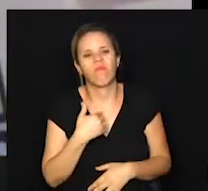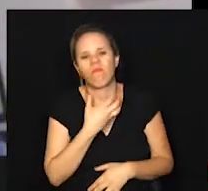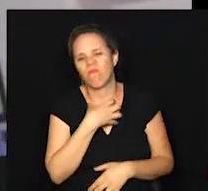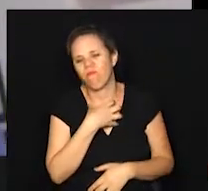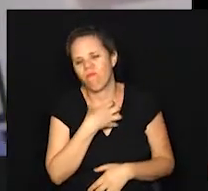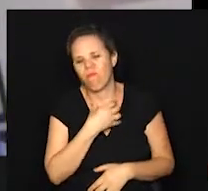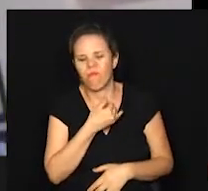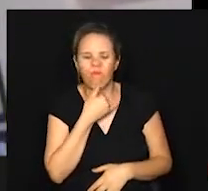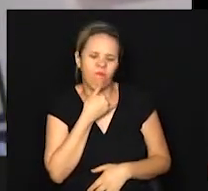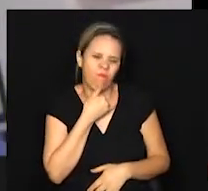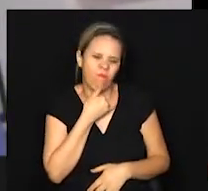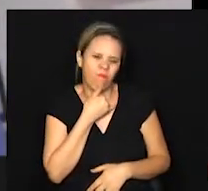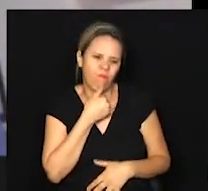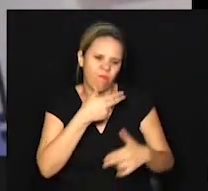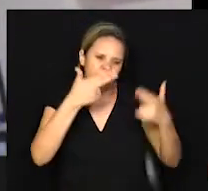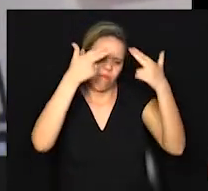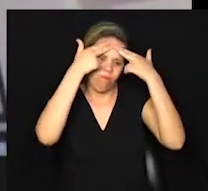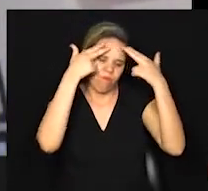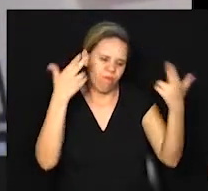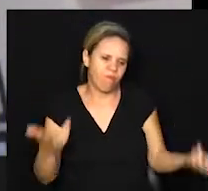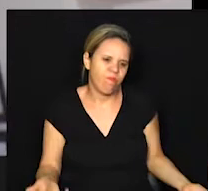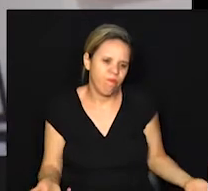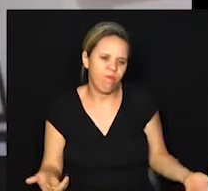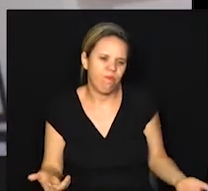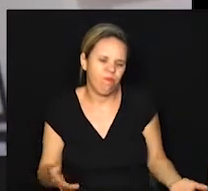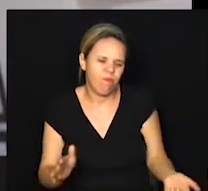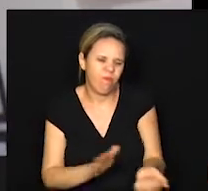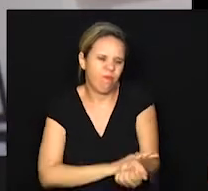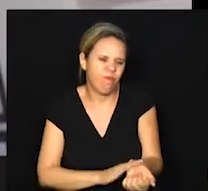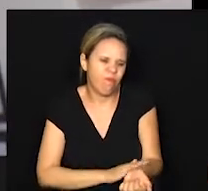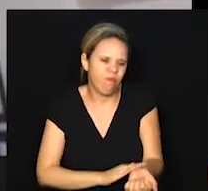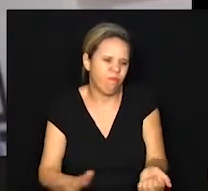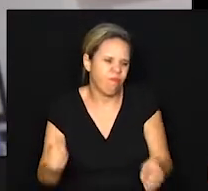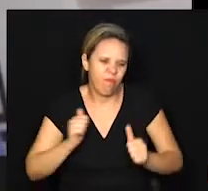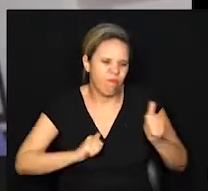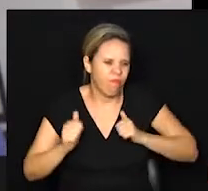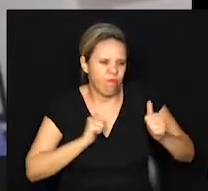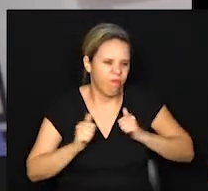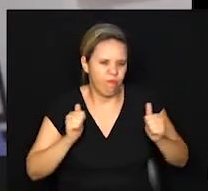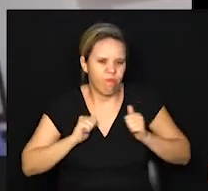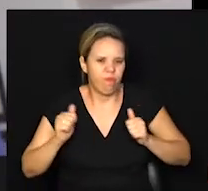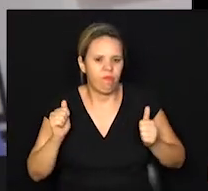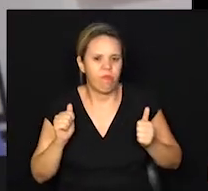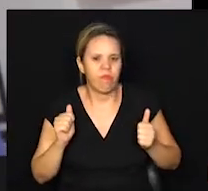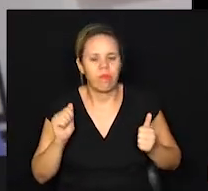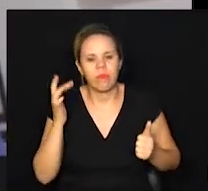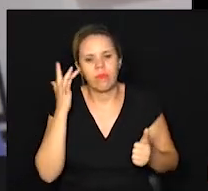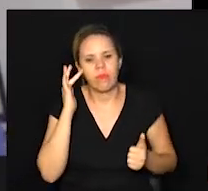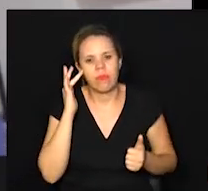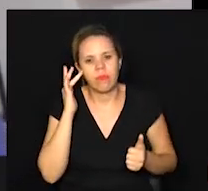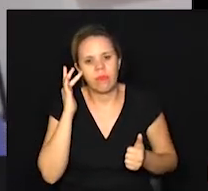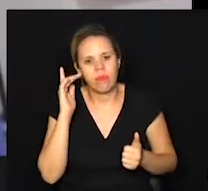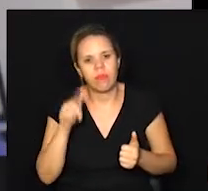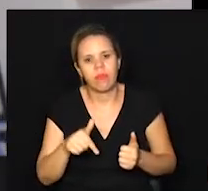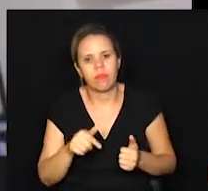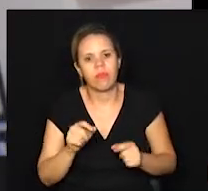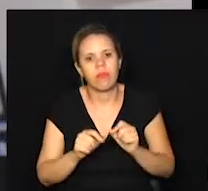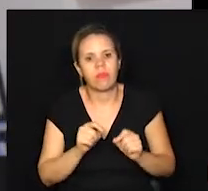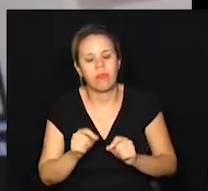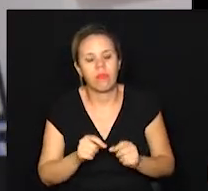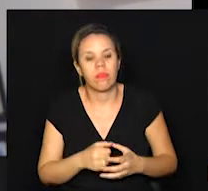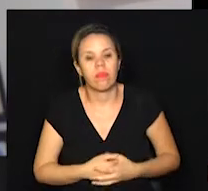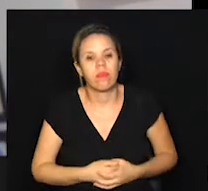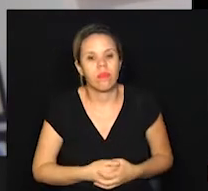profundamente chocado, profundamente triste, profundamente irritado, e que eu acho que esta é uma forma,